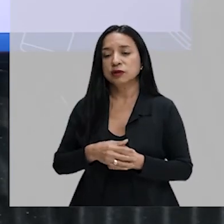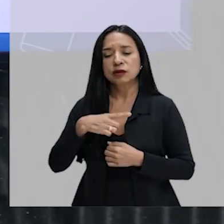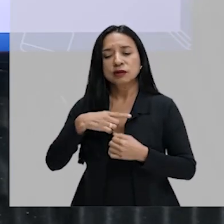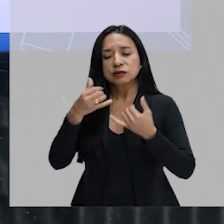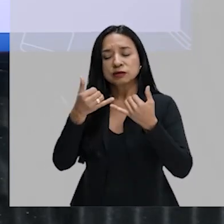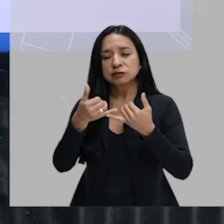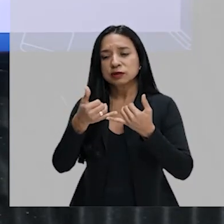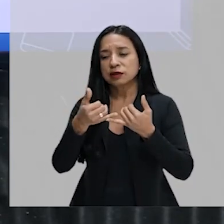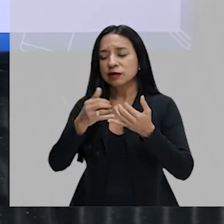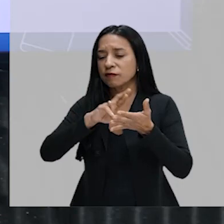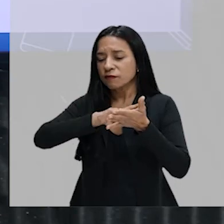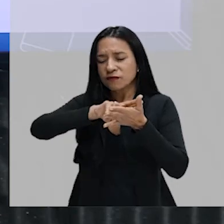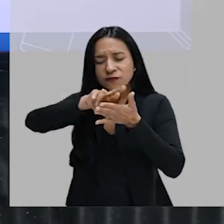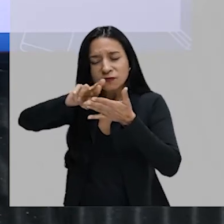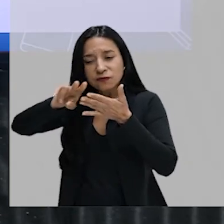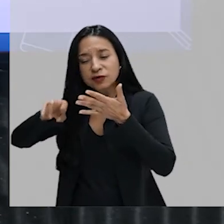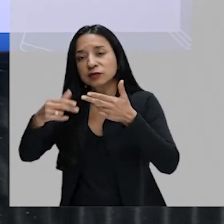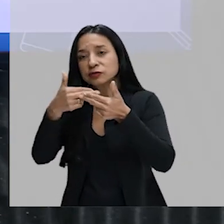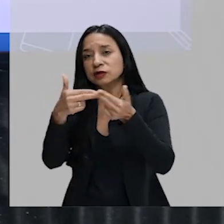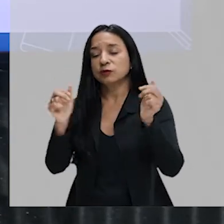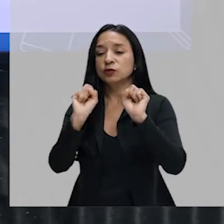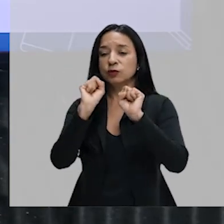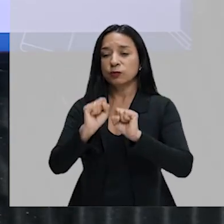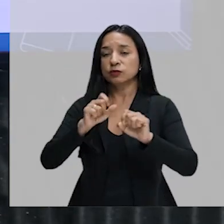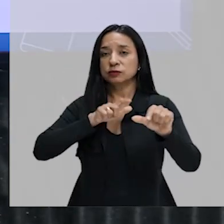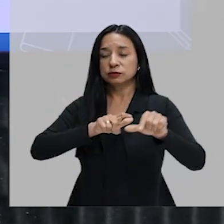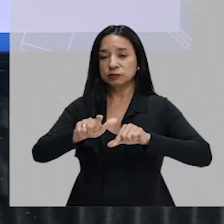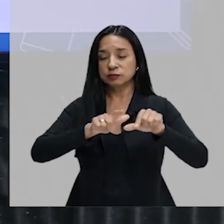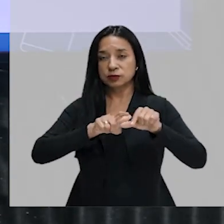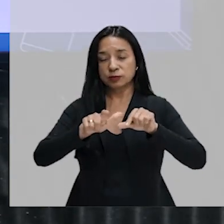é qual? É a social.